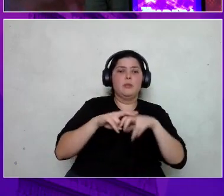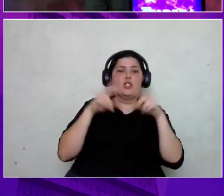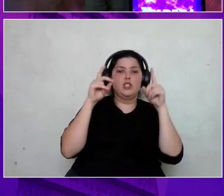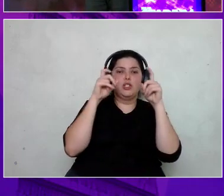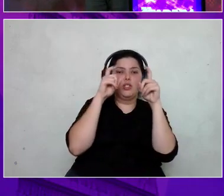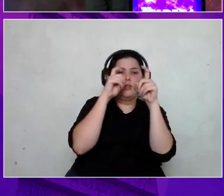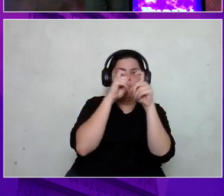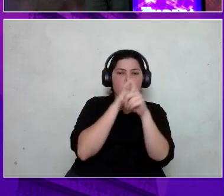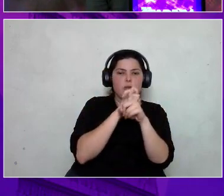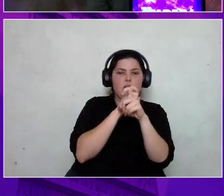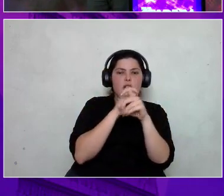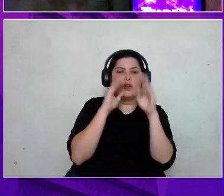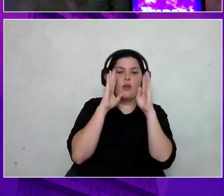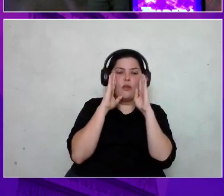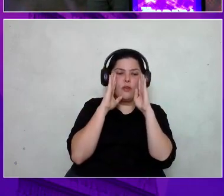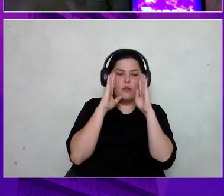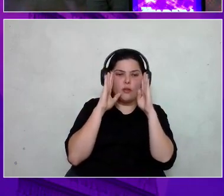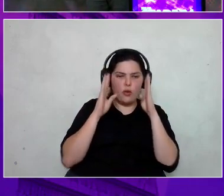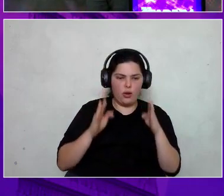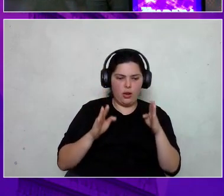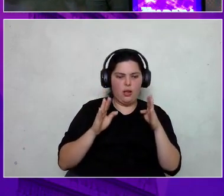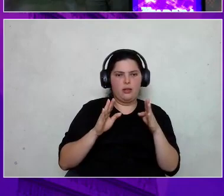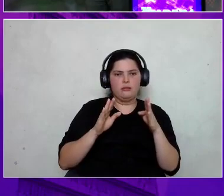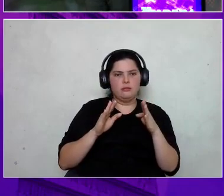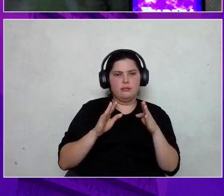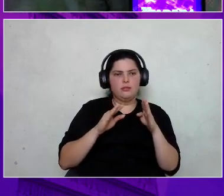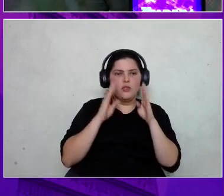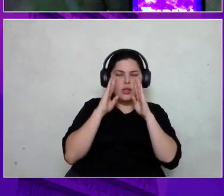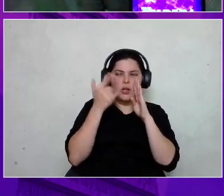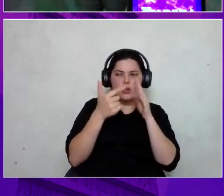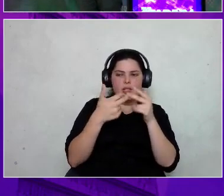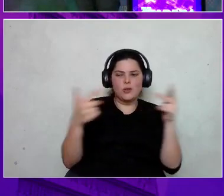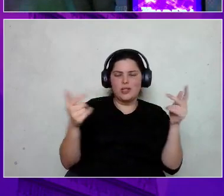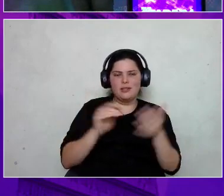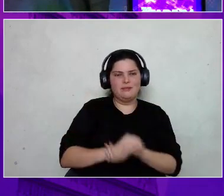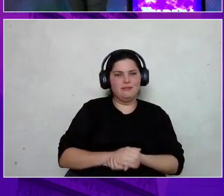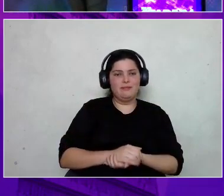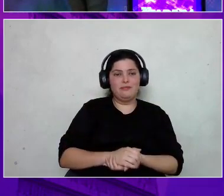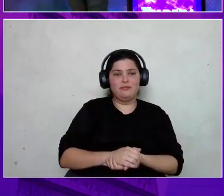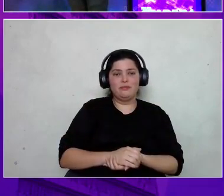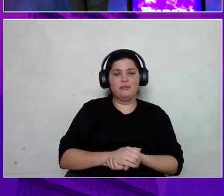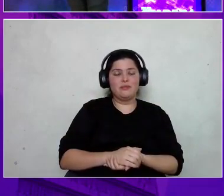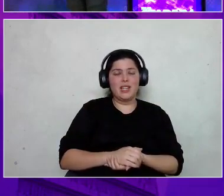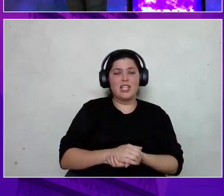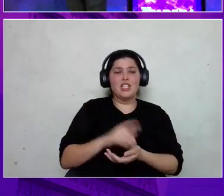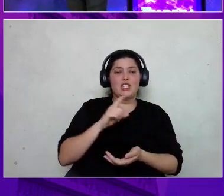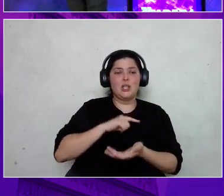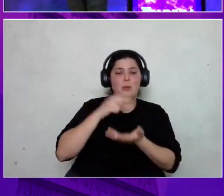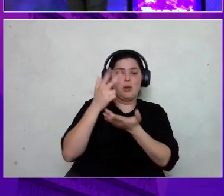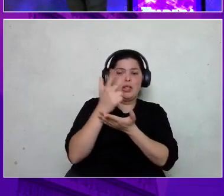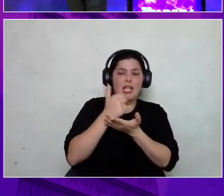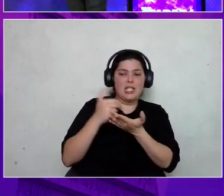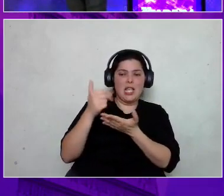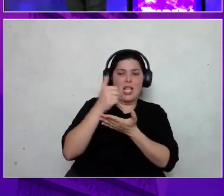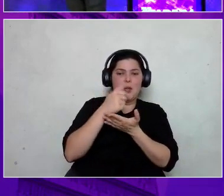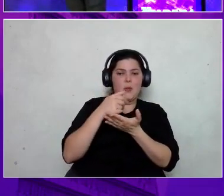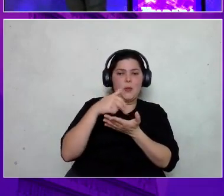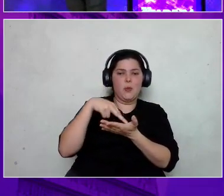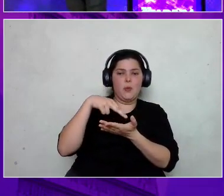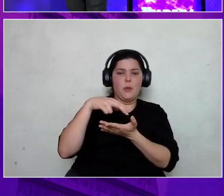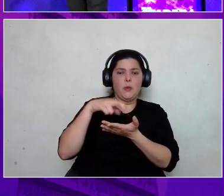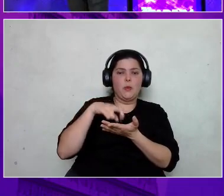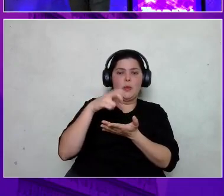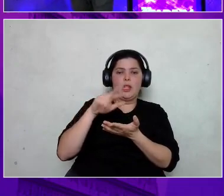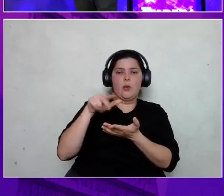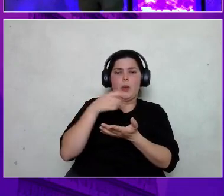prestar atenção. Ele focaria em outras coisas. Então, esse tipo de animação desnecessária ou não tão sutil também